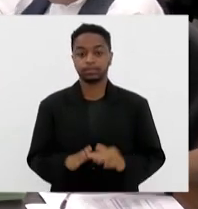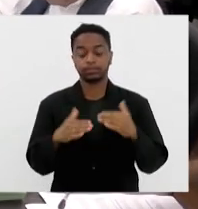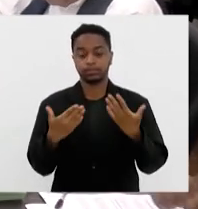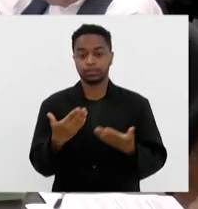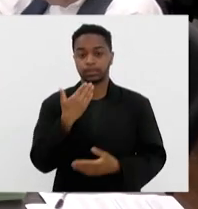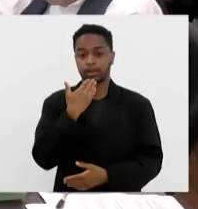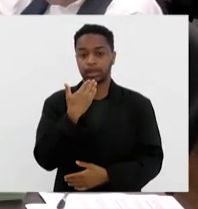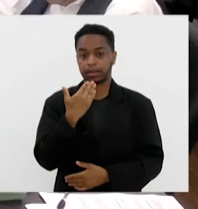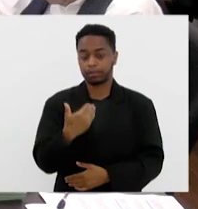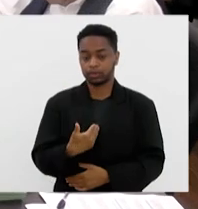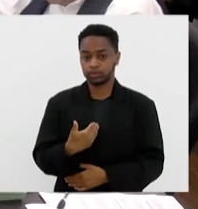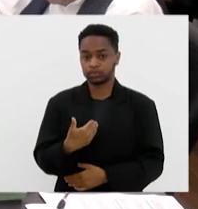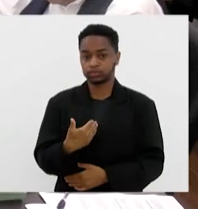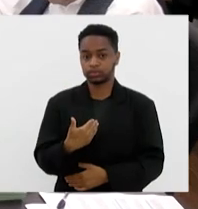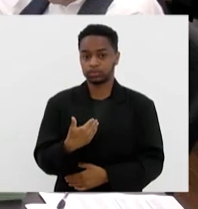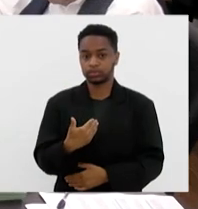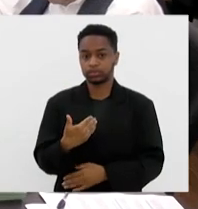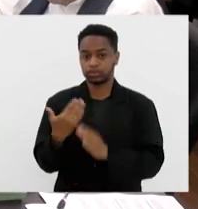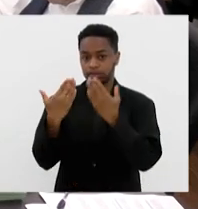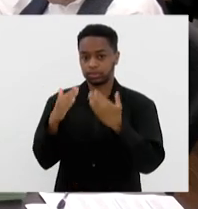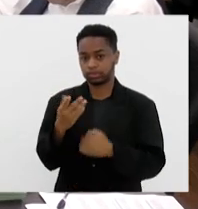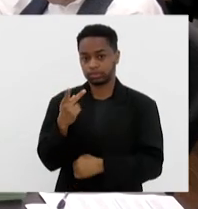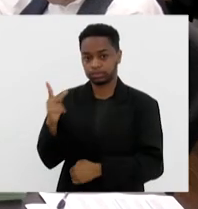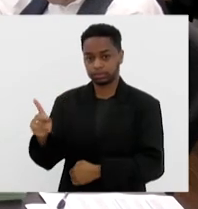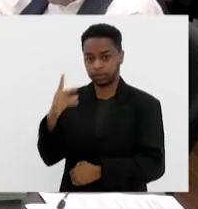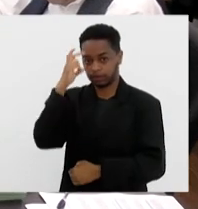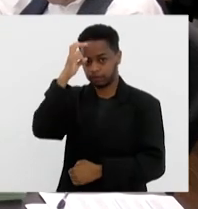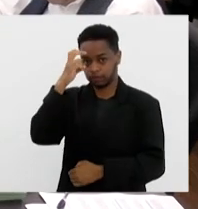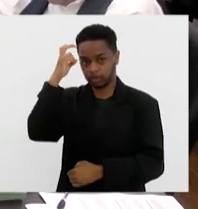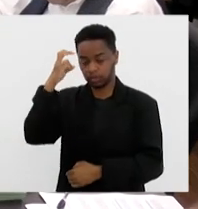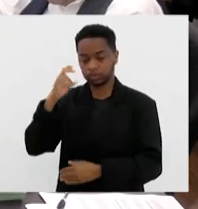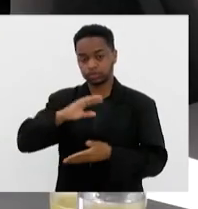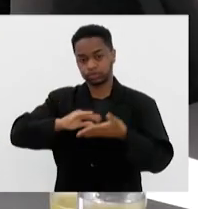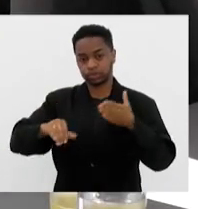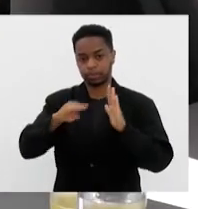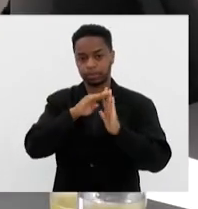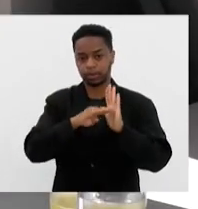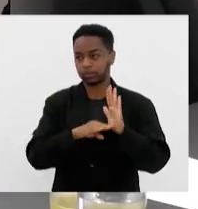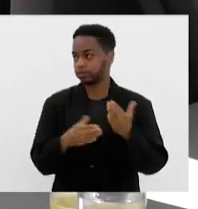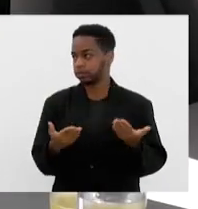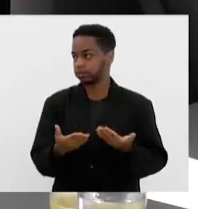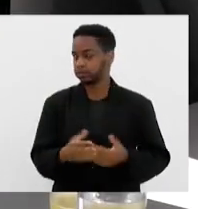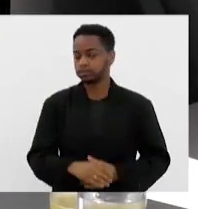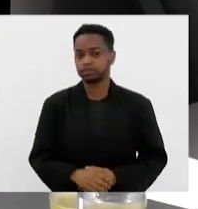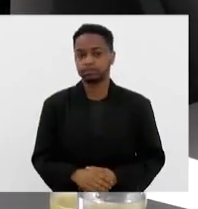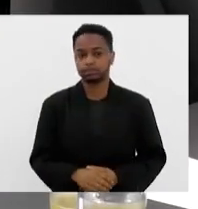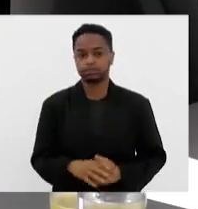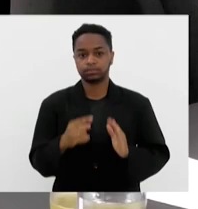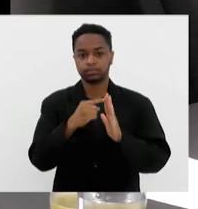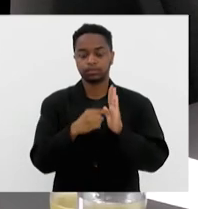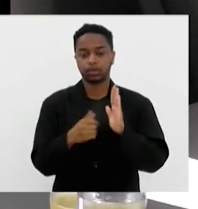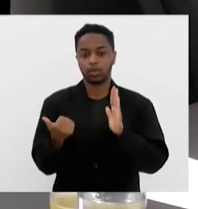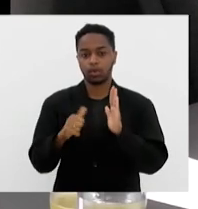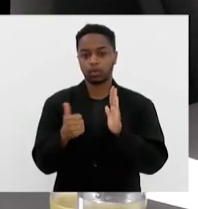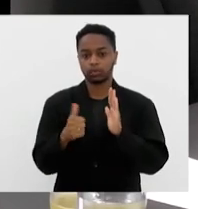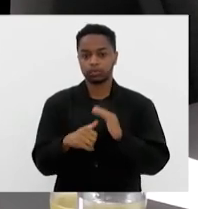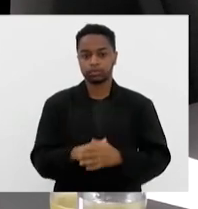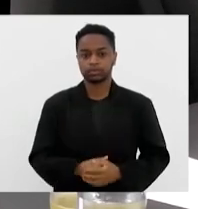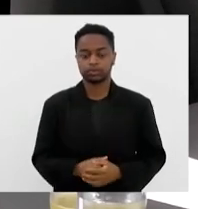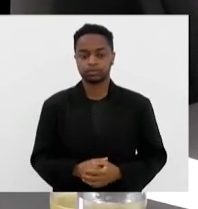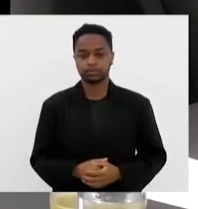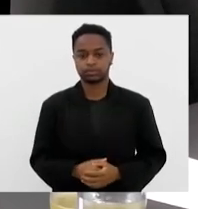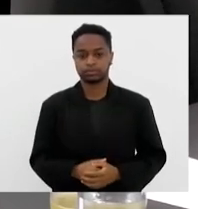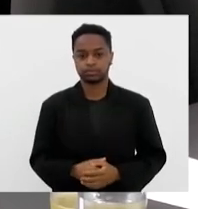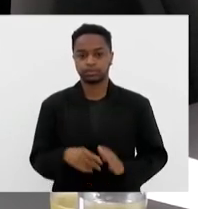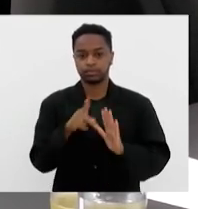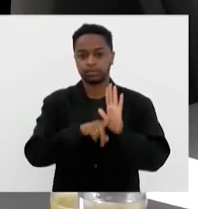vista do gabinete da deputada Verônica Lima, projeto retirado de pauta. Item 11 é